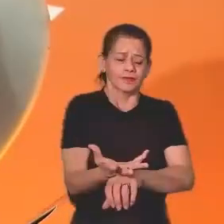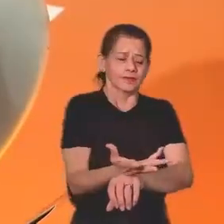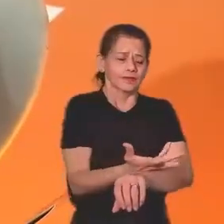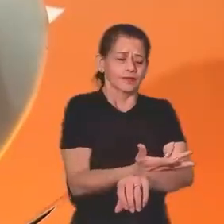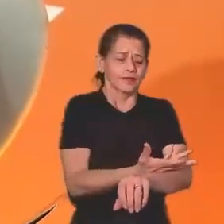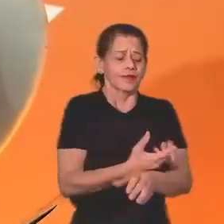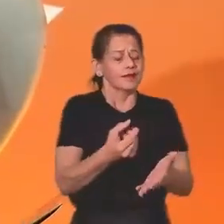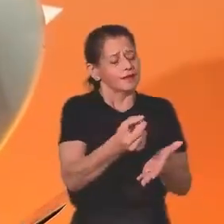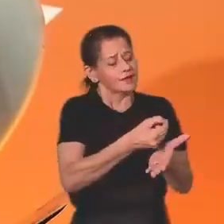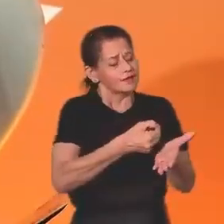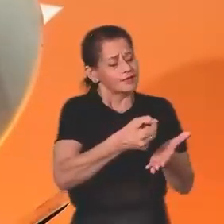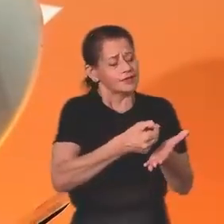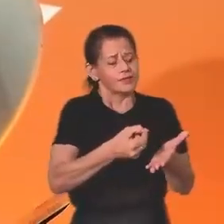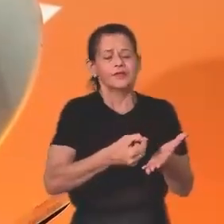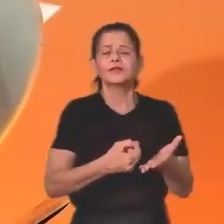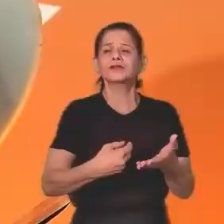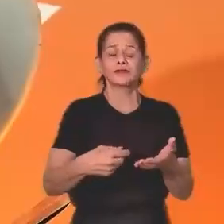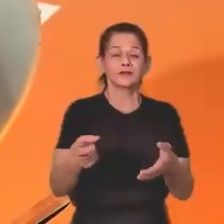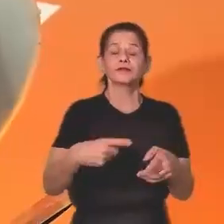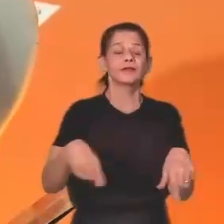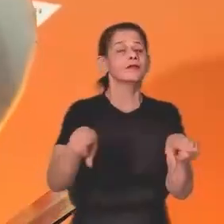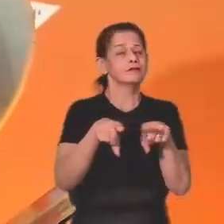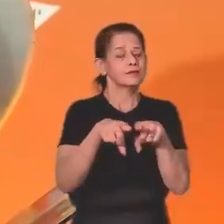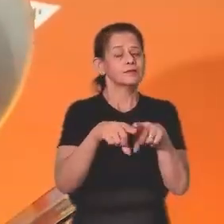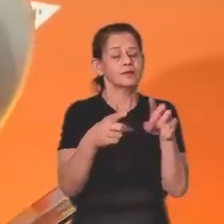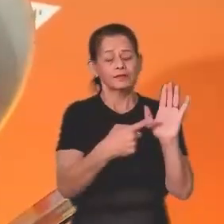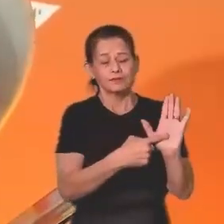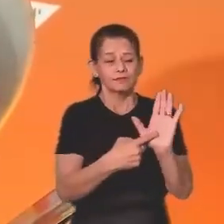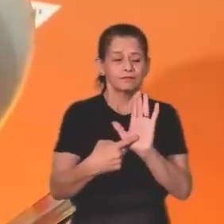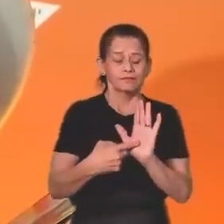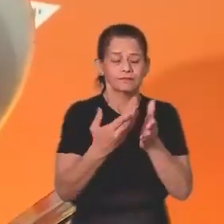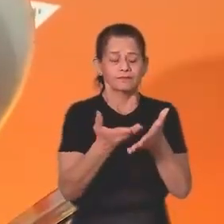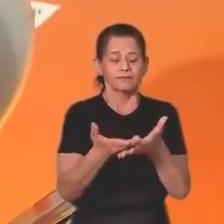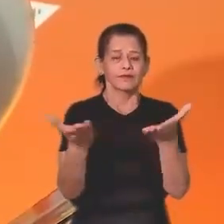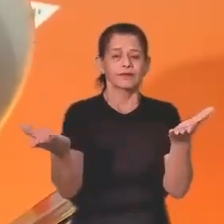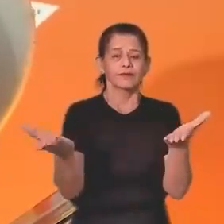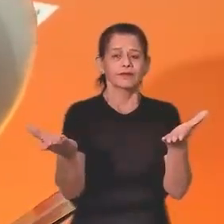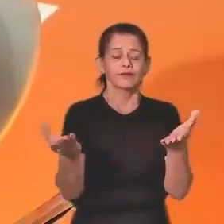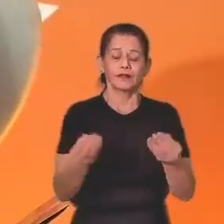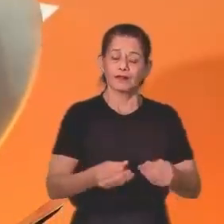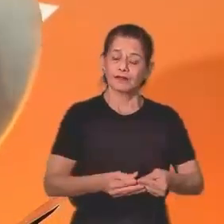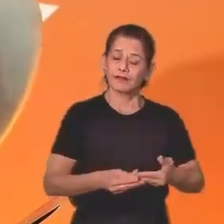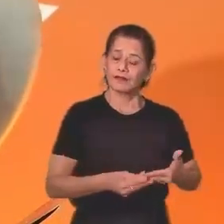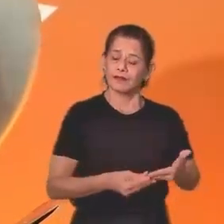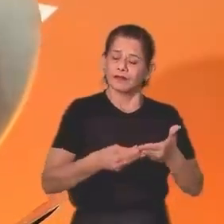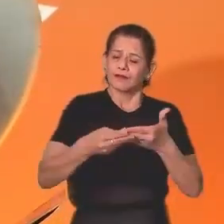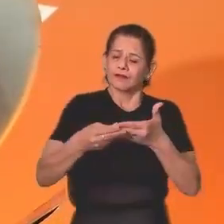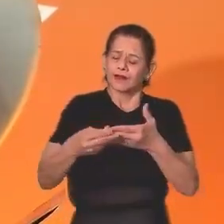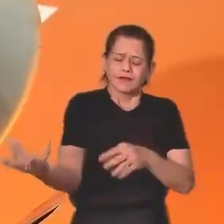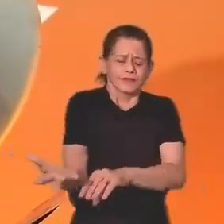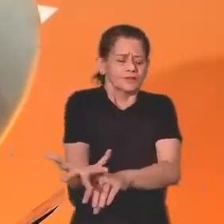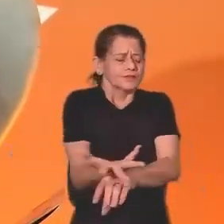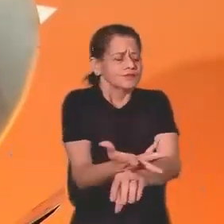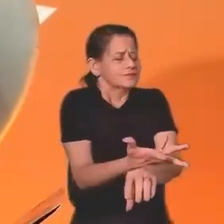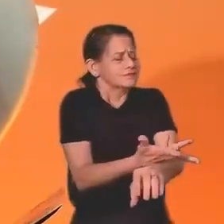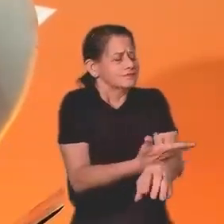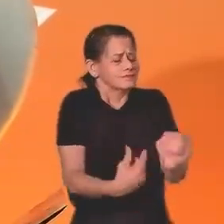a escrita também é isso, né? A escrita, ela traz a emoção para a gente.